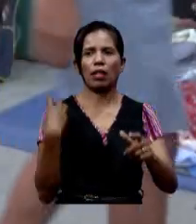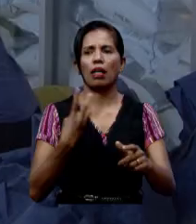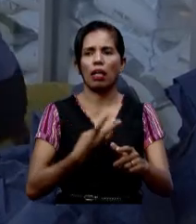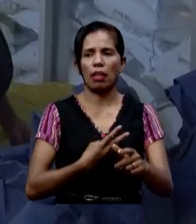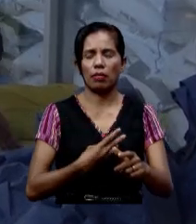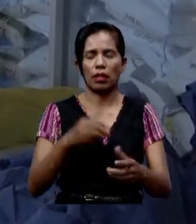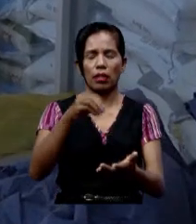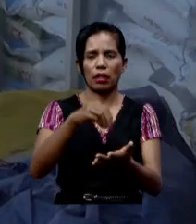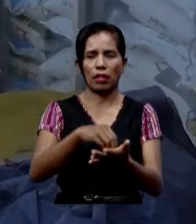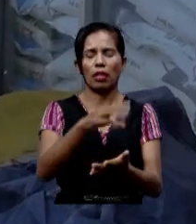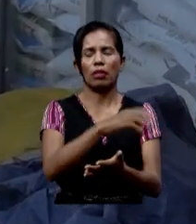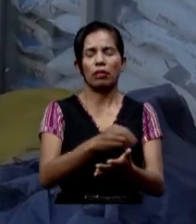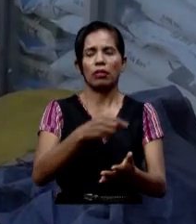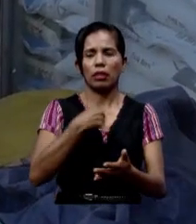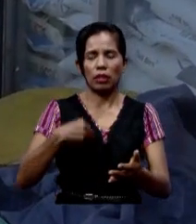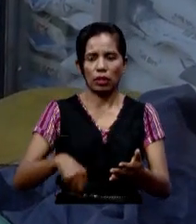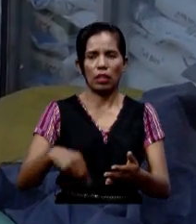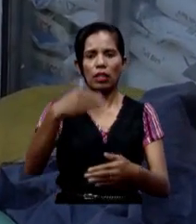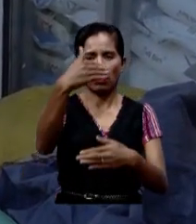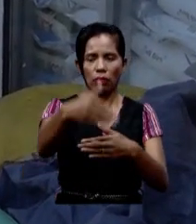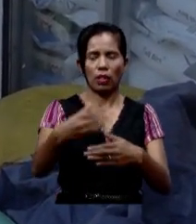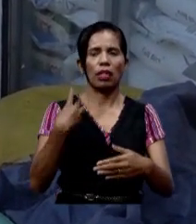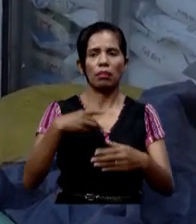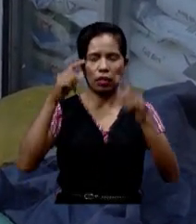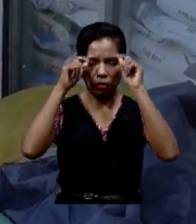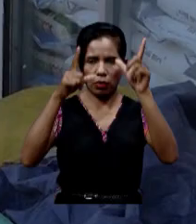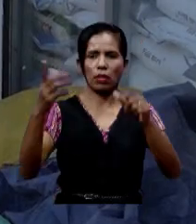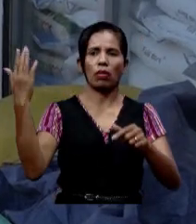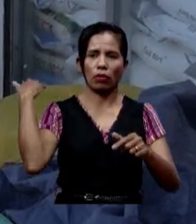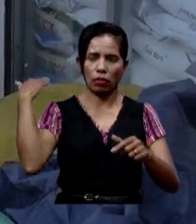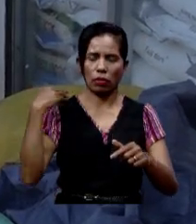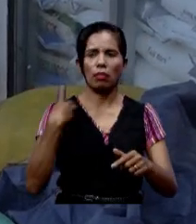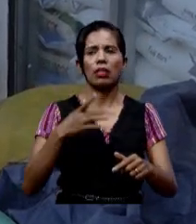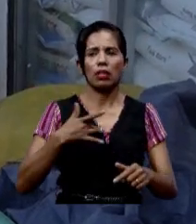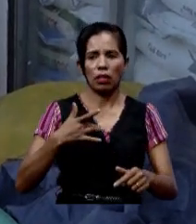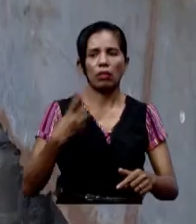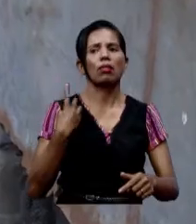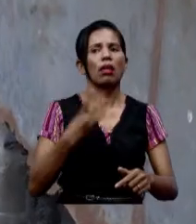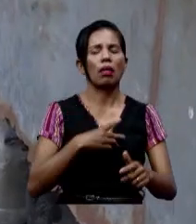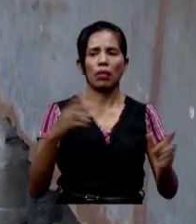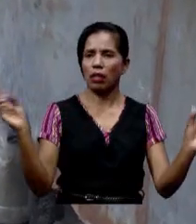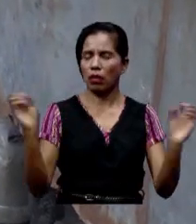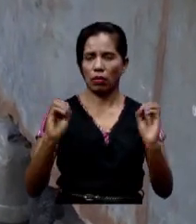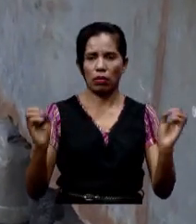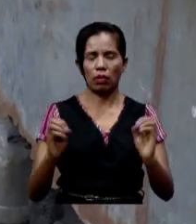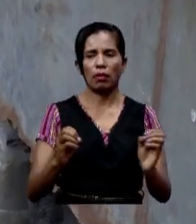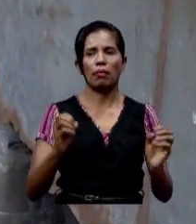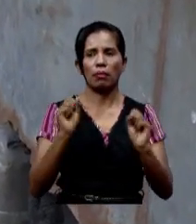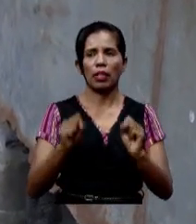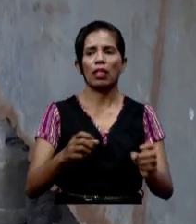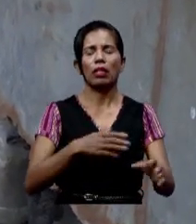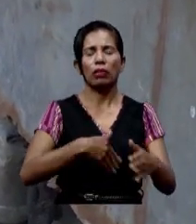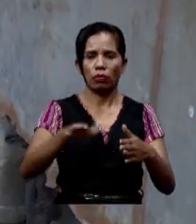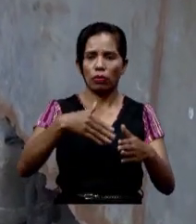sina iha oi ami ita timor ne iha fale koto ne maka ami amne sentimento preocupa bai da ne maka ami lakoi bele sira maka dunia ami